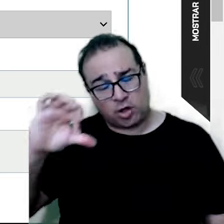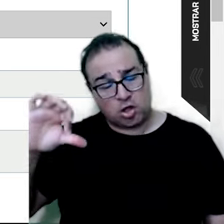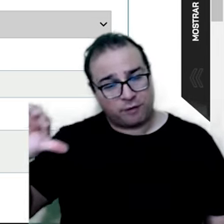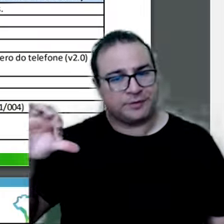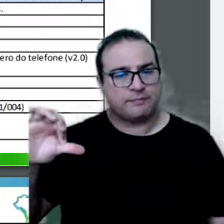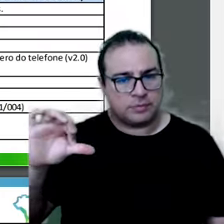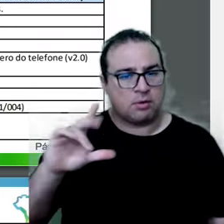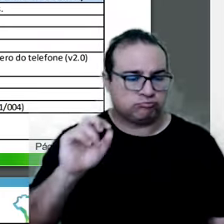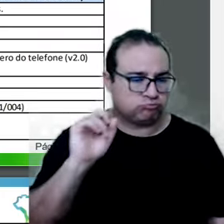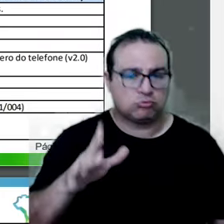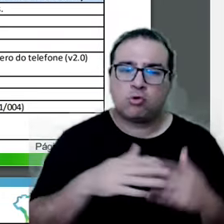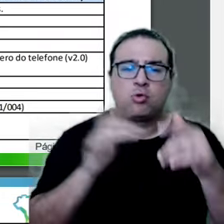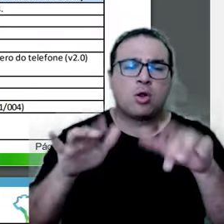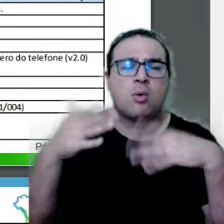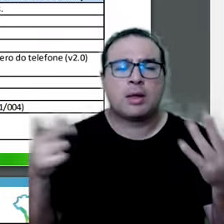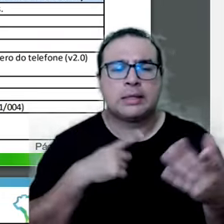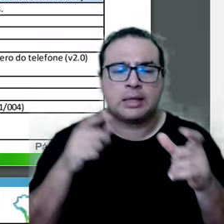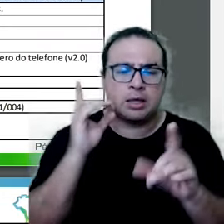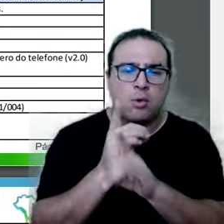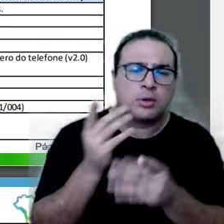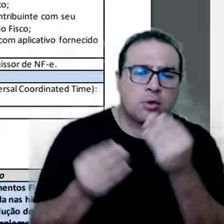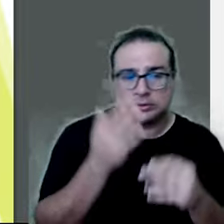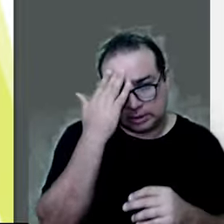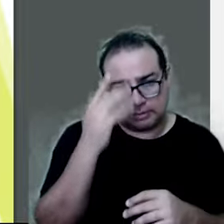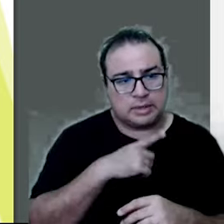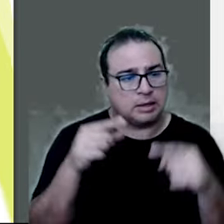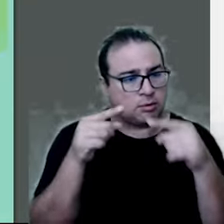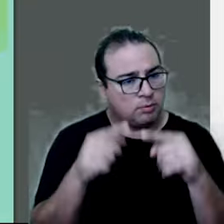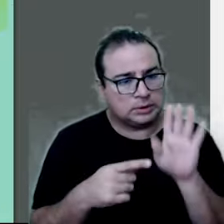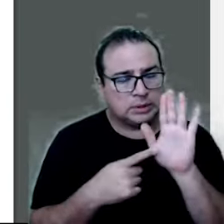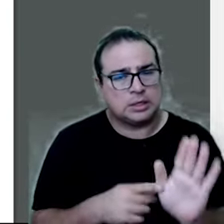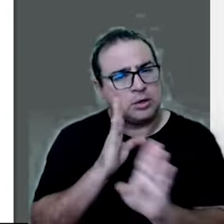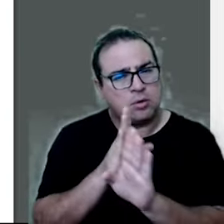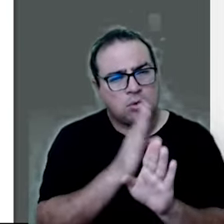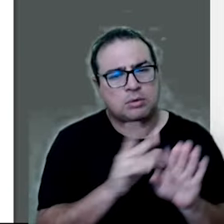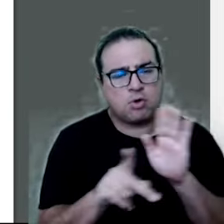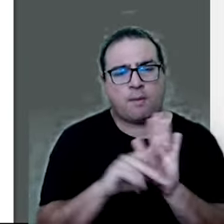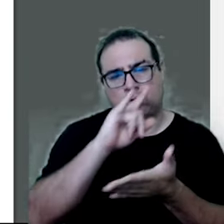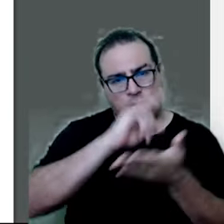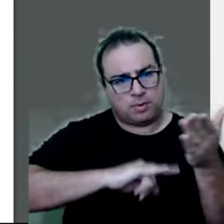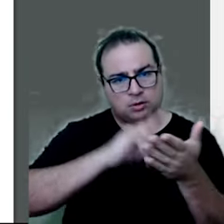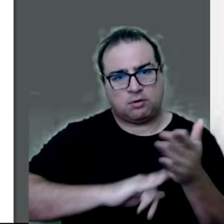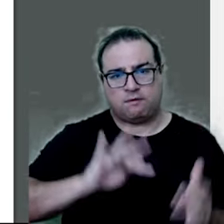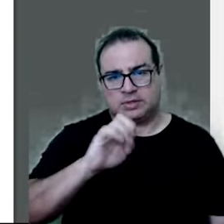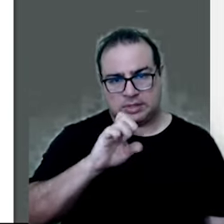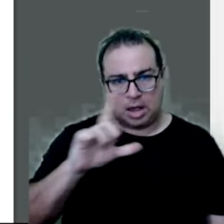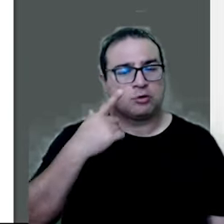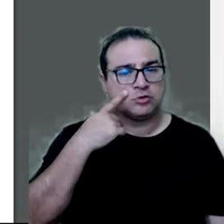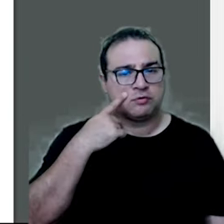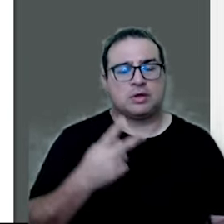999999 Oscar onde que tá isso aí tem algum lugar que fala Tem tem a parte lá de Identificação do documento fiscal deixa eu ver